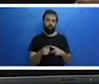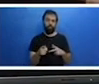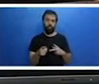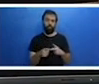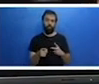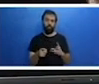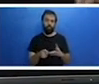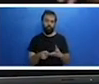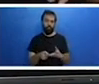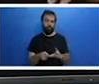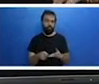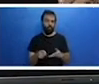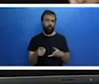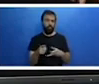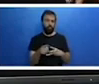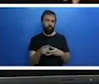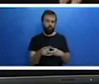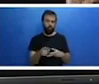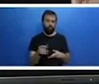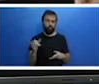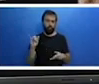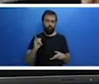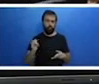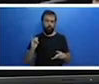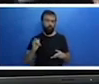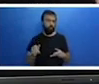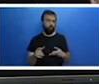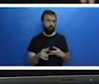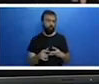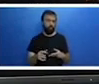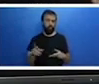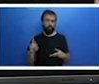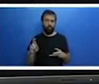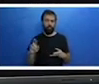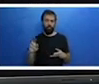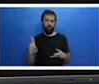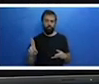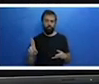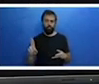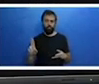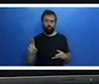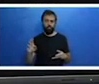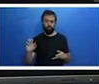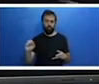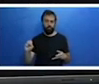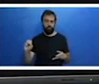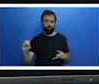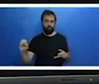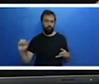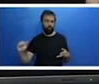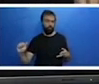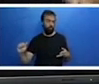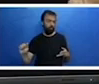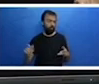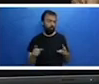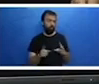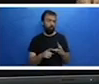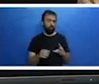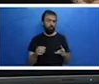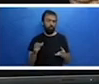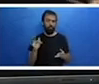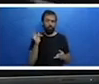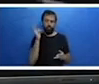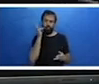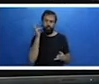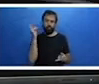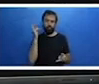as aberturas. É o jeito que você sai jogando, tem essas denominações. É o jeito que vai dar andamento no jogo. Se você vai começar de forma italiana,